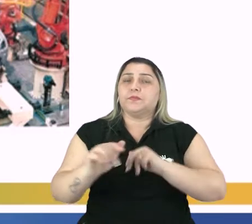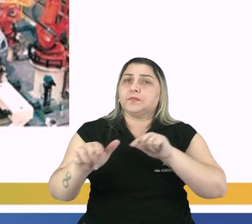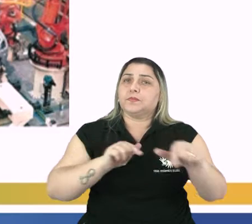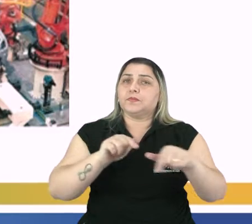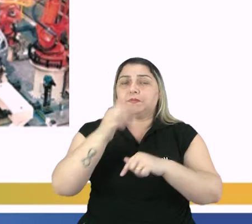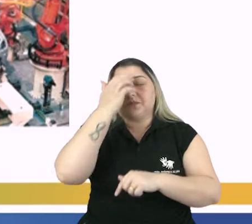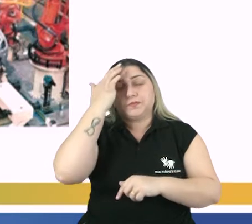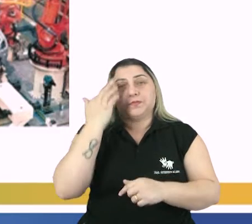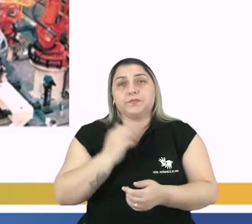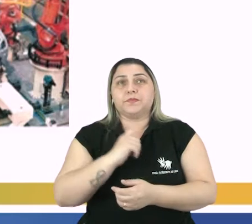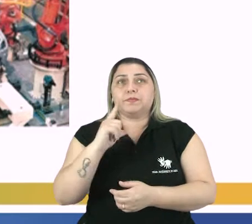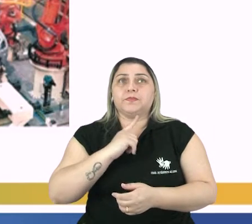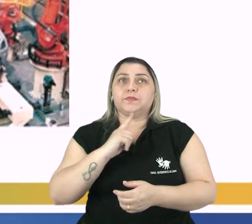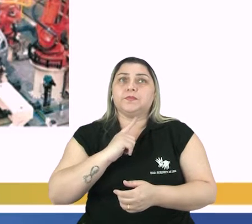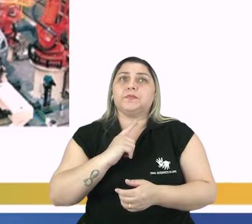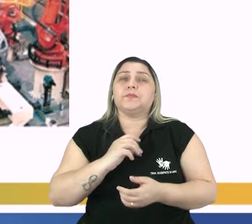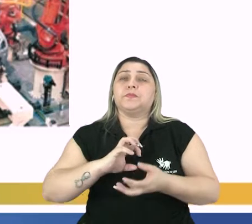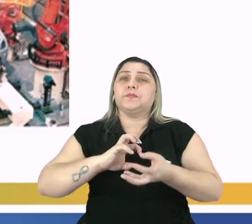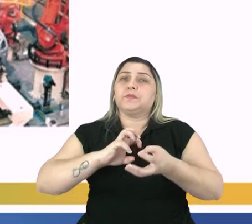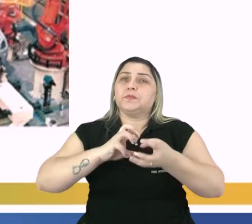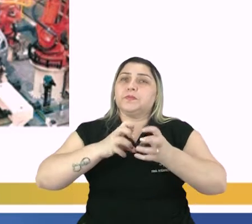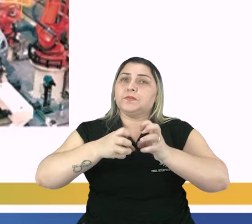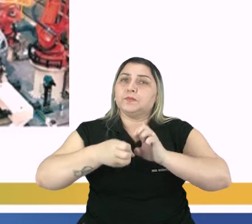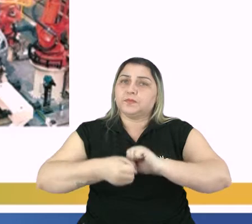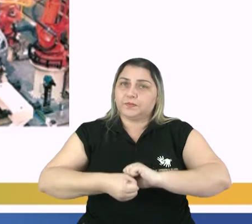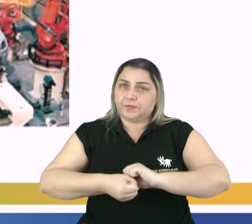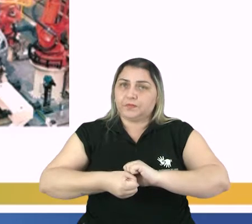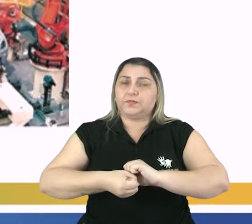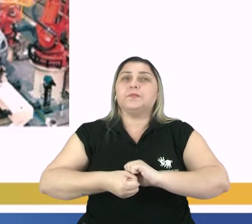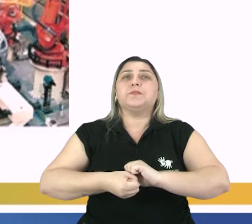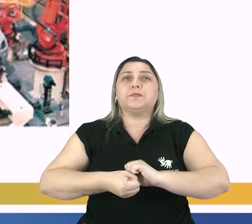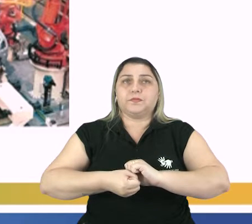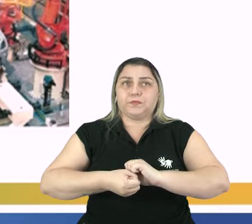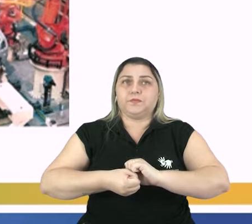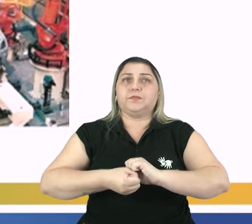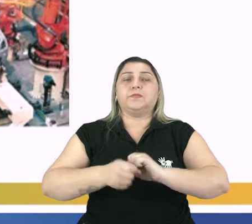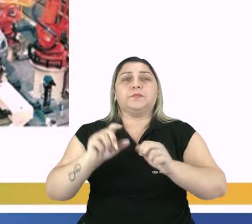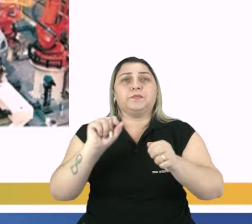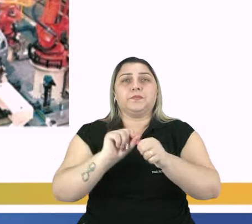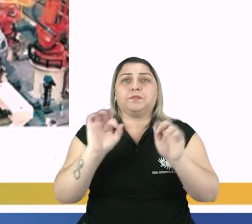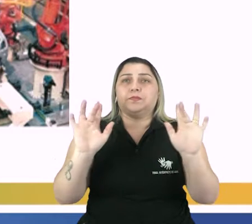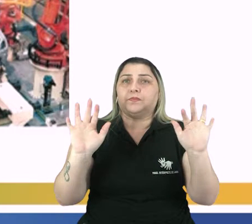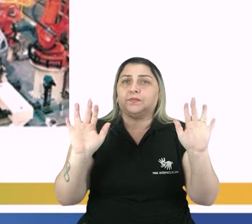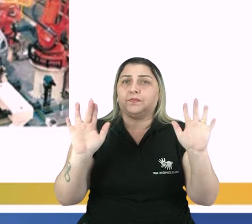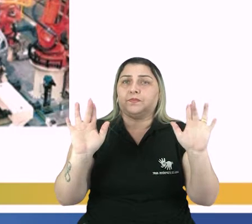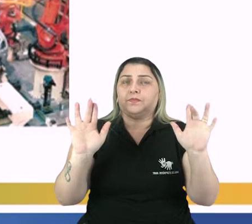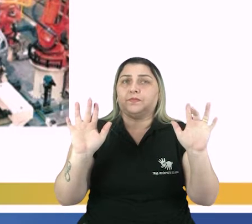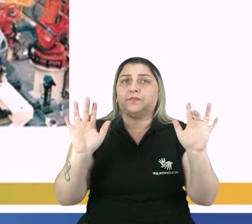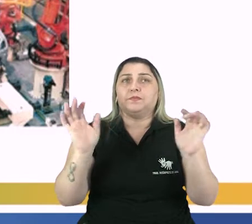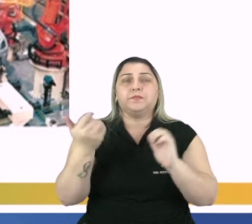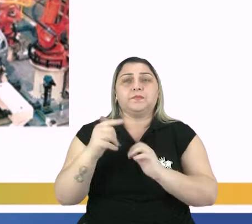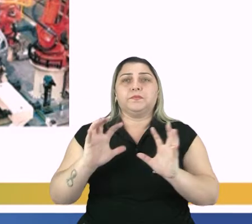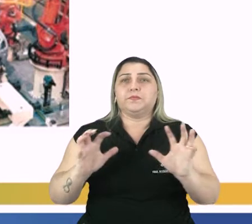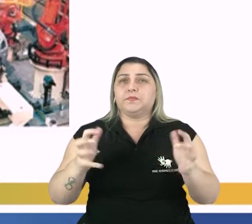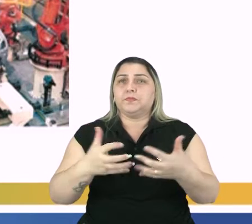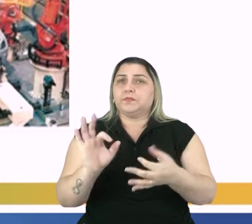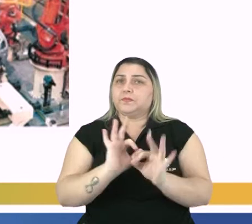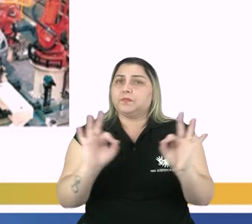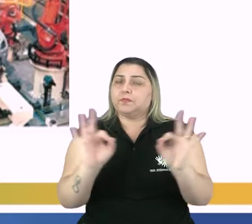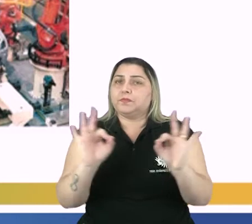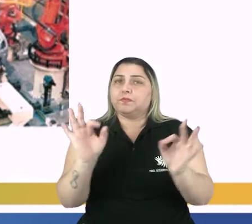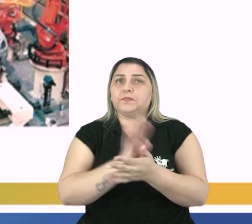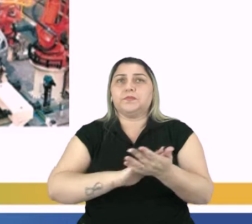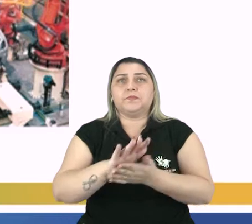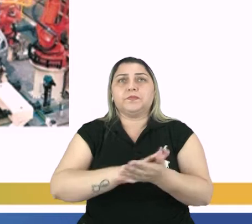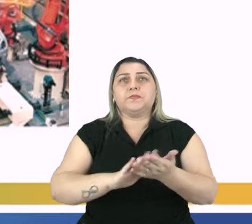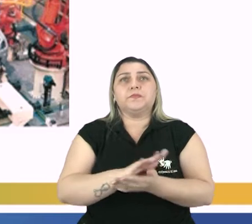Revolução Industrial. Nós sabemos que nós tínhamos aí o artesanato, que era tudo feito manualmente, sem introdução